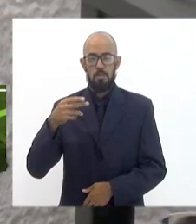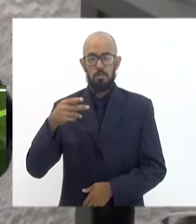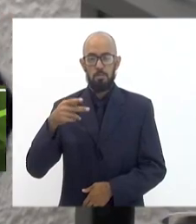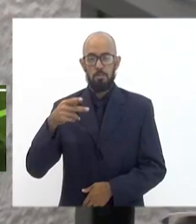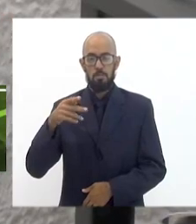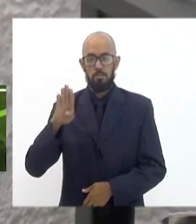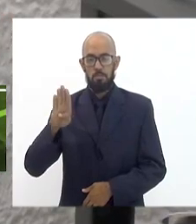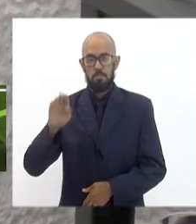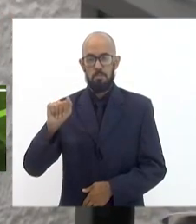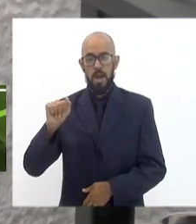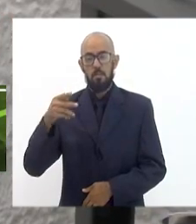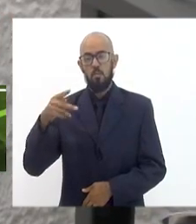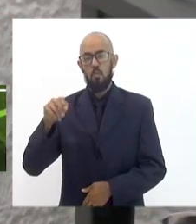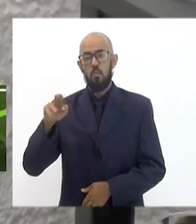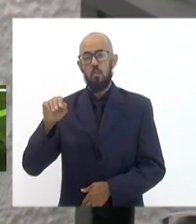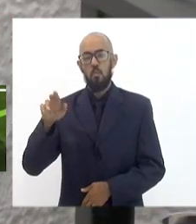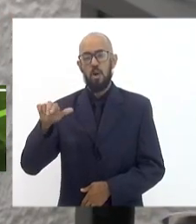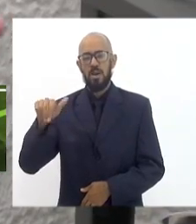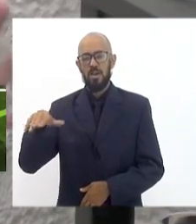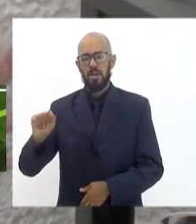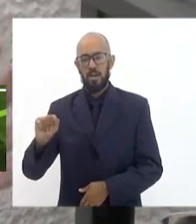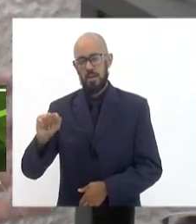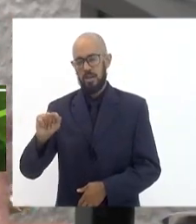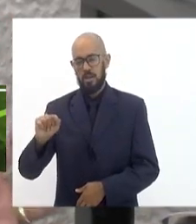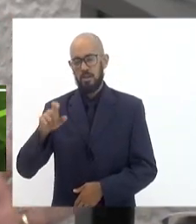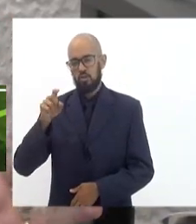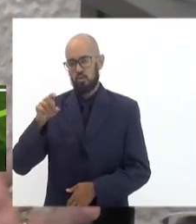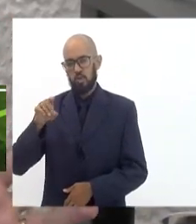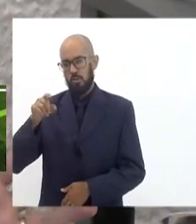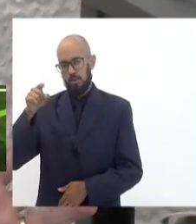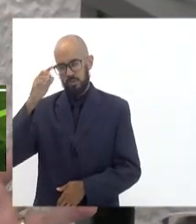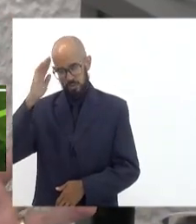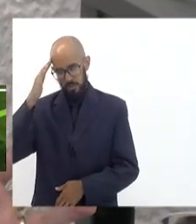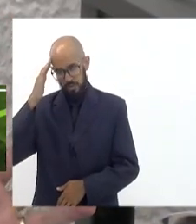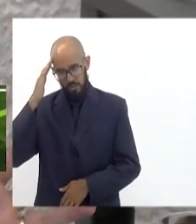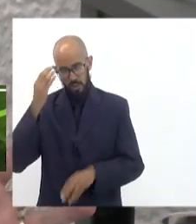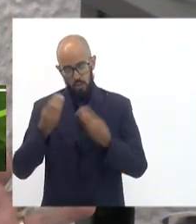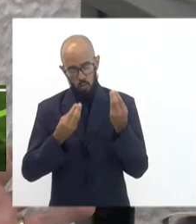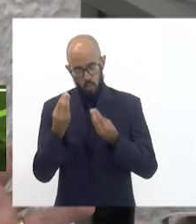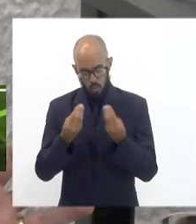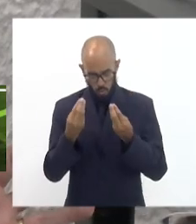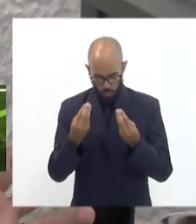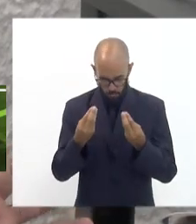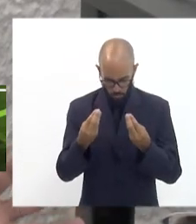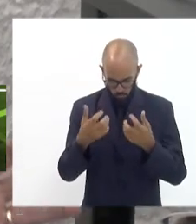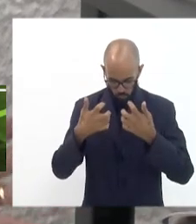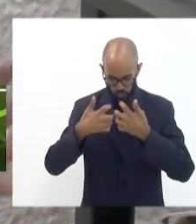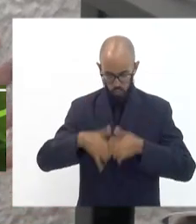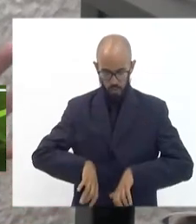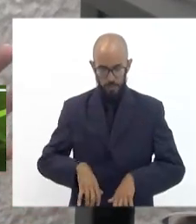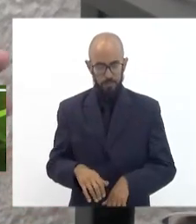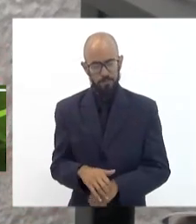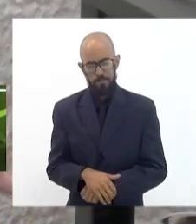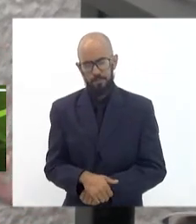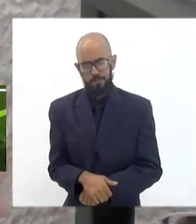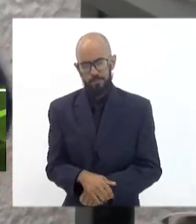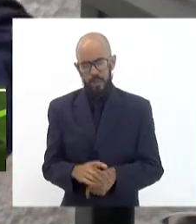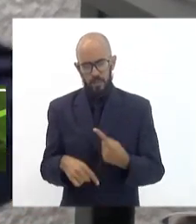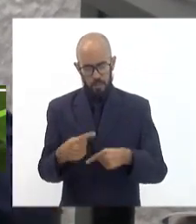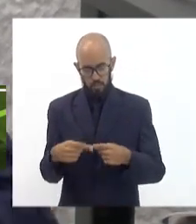vocês terem ideia como é que funciona o programa na construção de moradia e depois que você